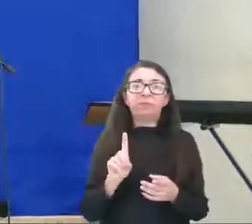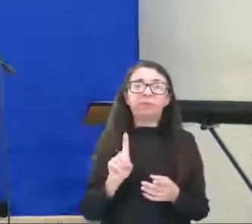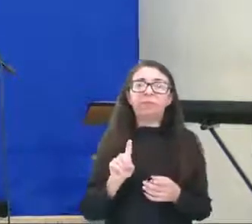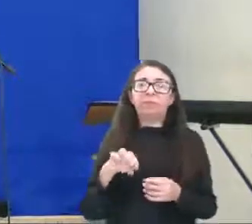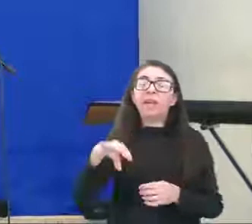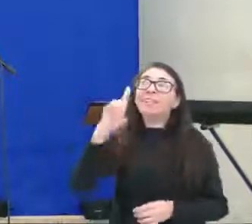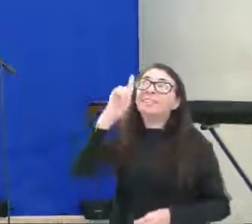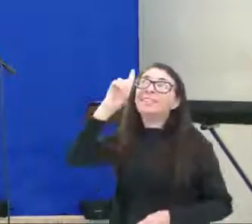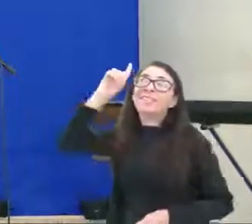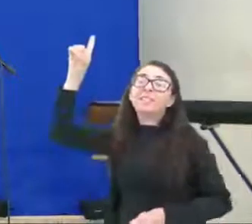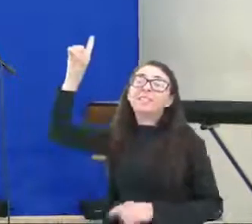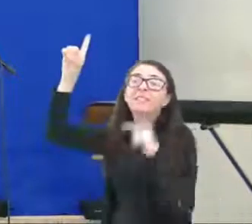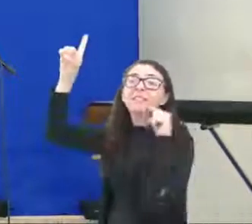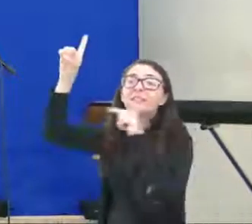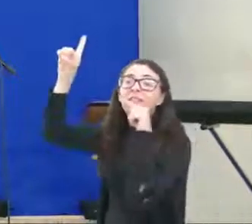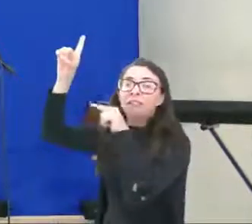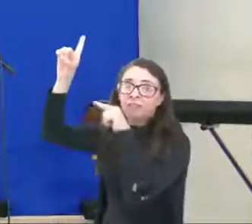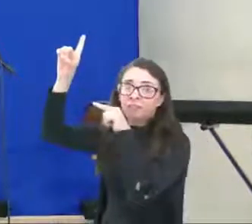Eu recebo o dom.